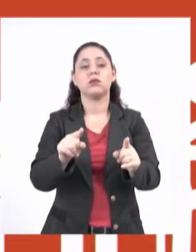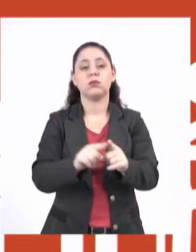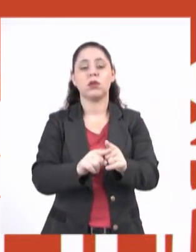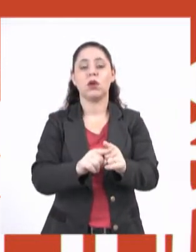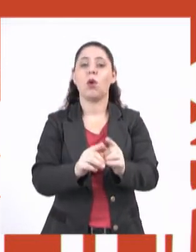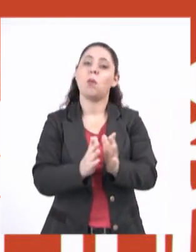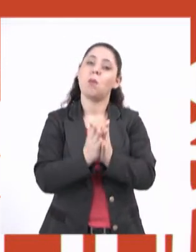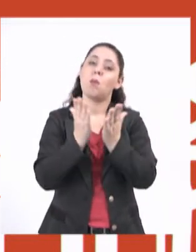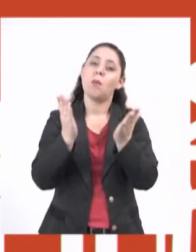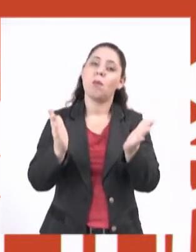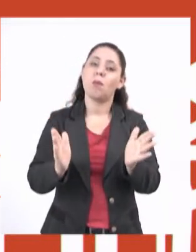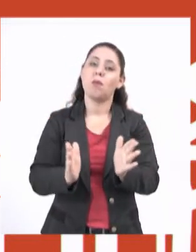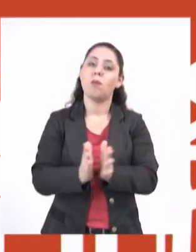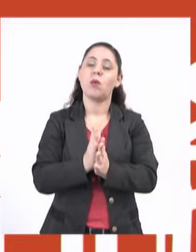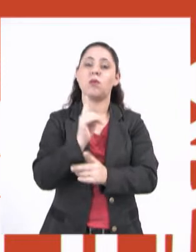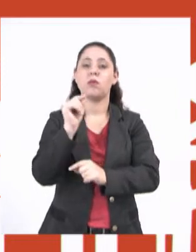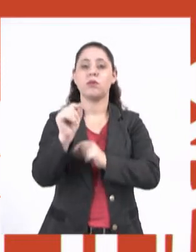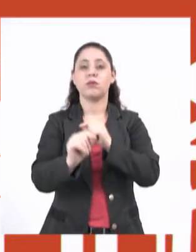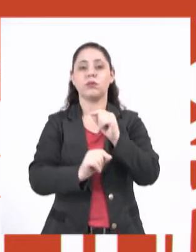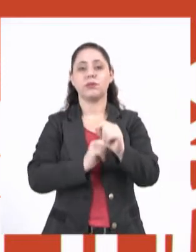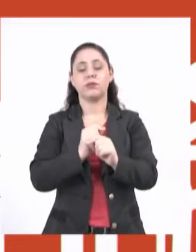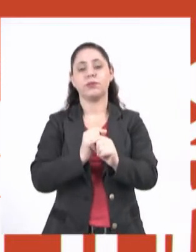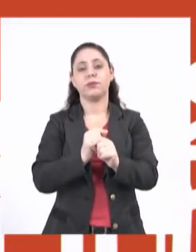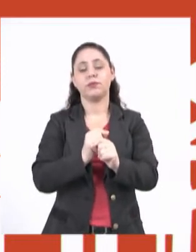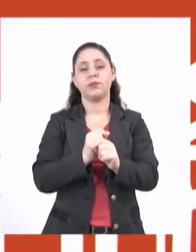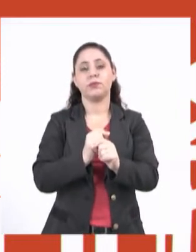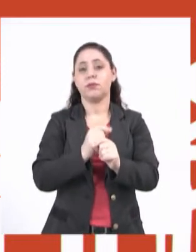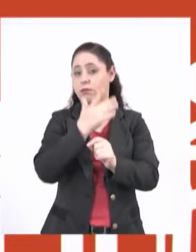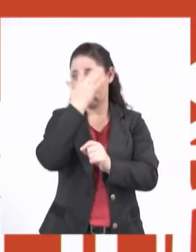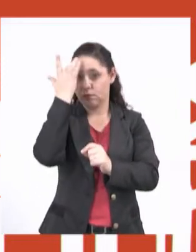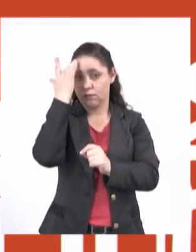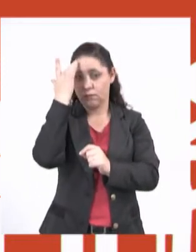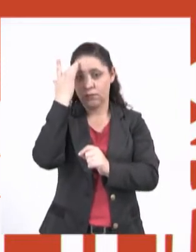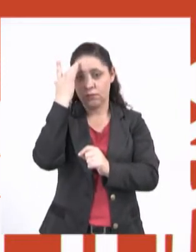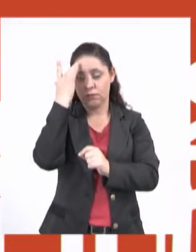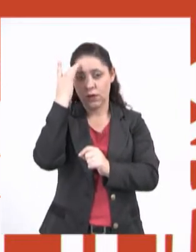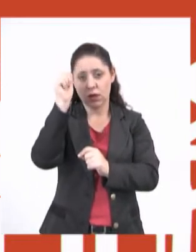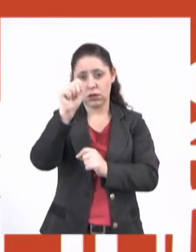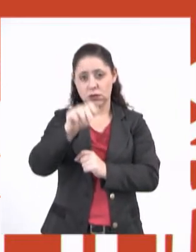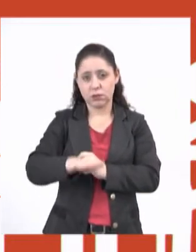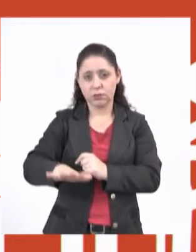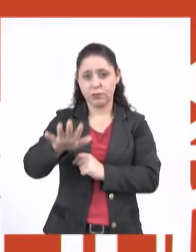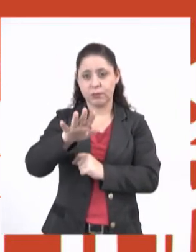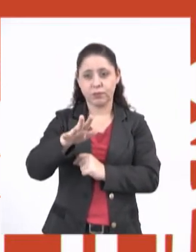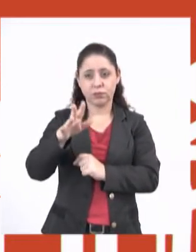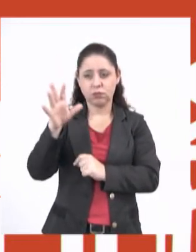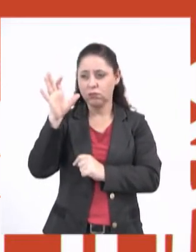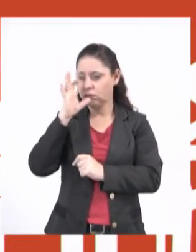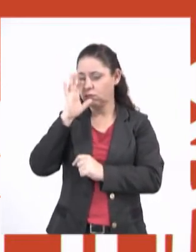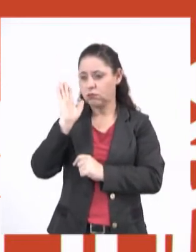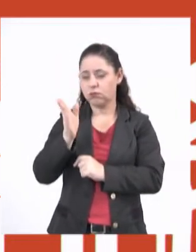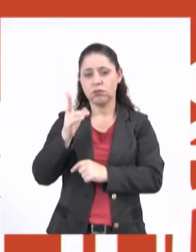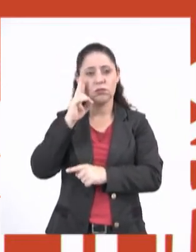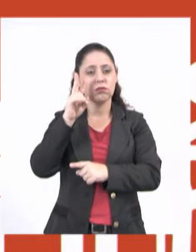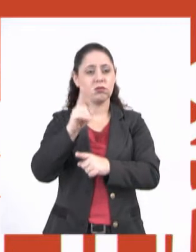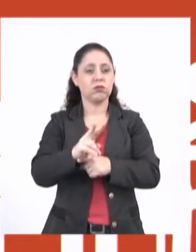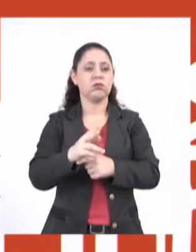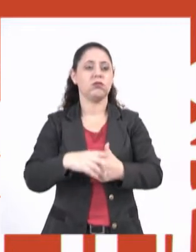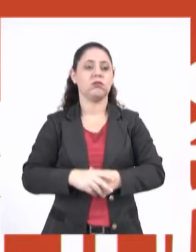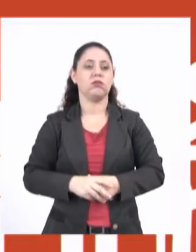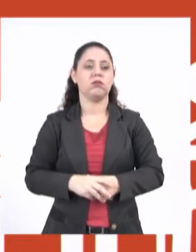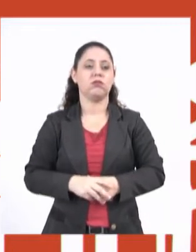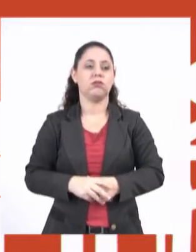vulnerabilidade social, de maneira, né, que o pessoal da ciência social classifica aí brilhantemente.